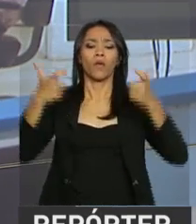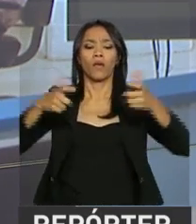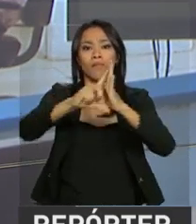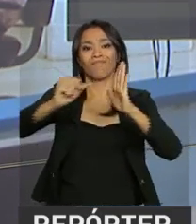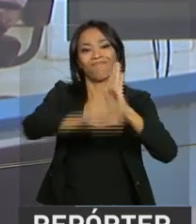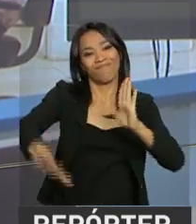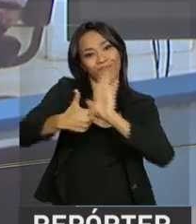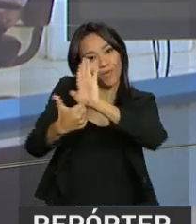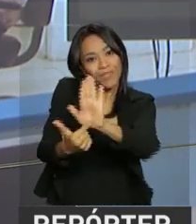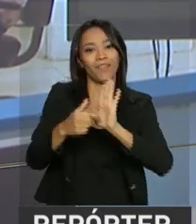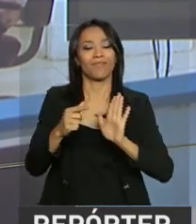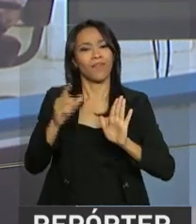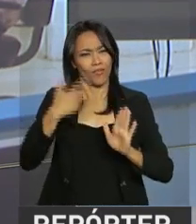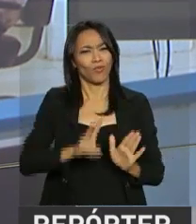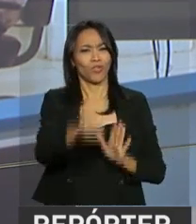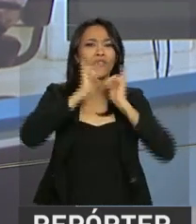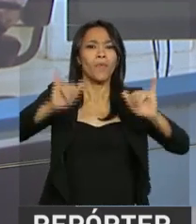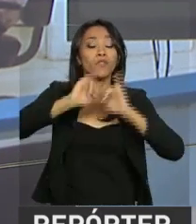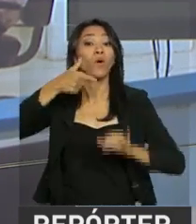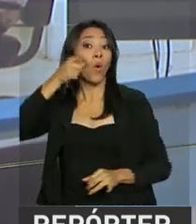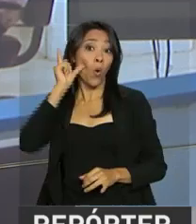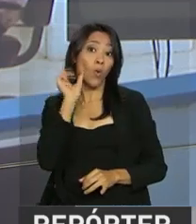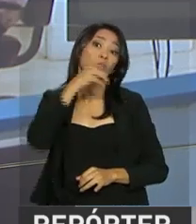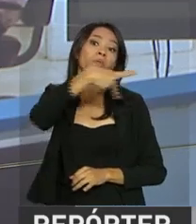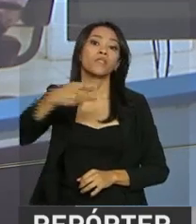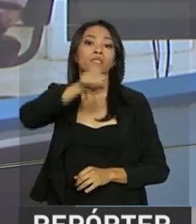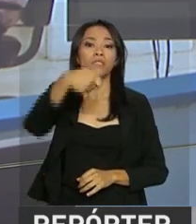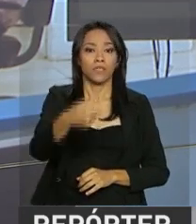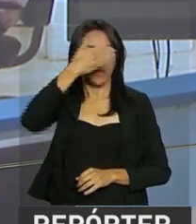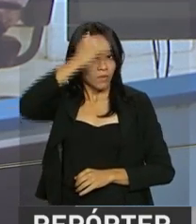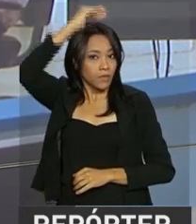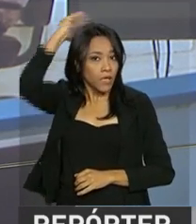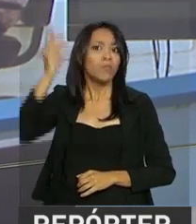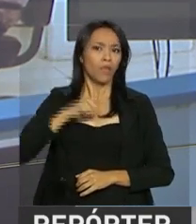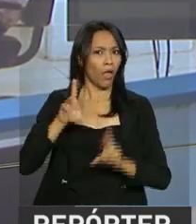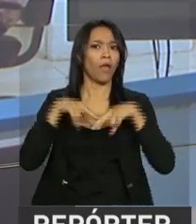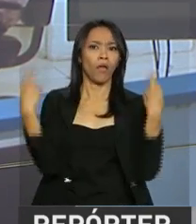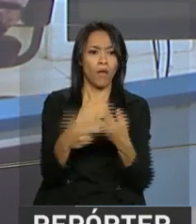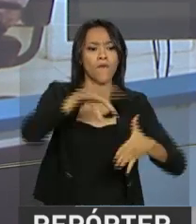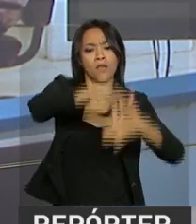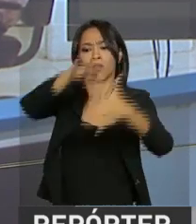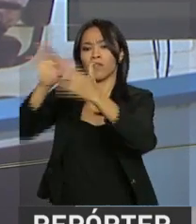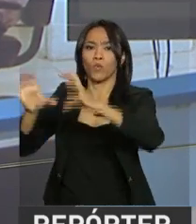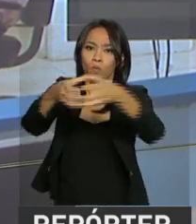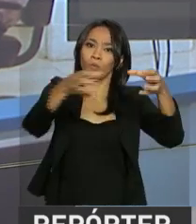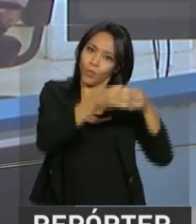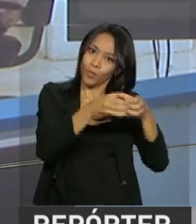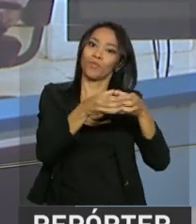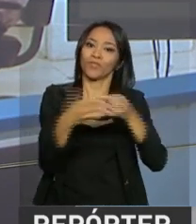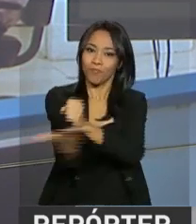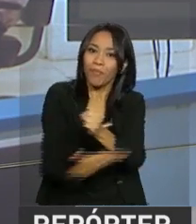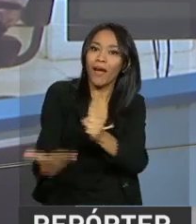Planalto mas continuando com as notícias ontem o presidente interino Michel Temer se reuniu com líderes da base aliada eles